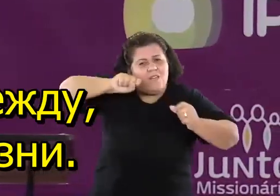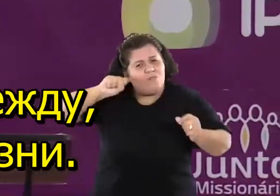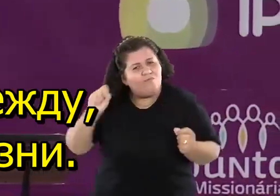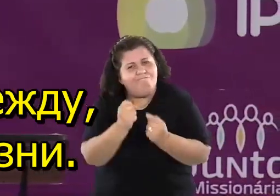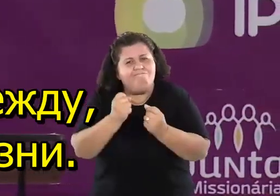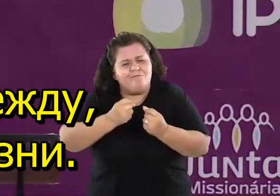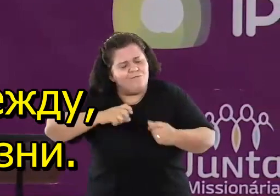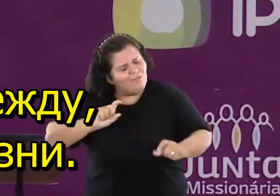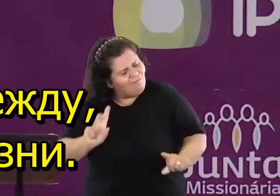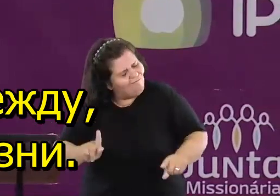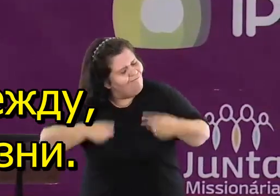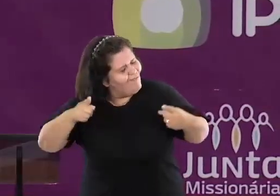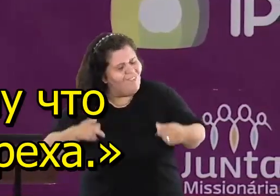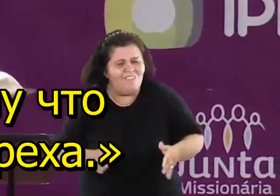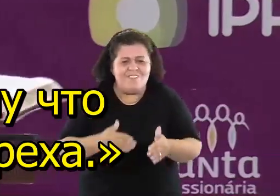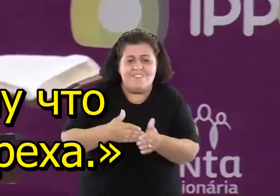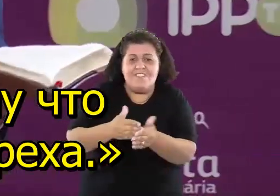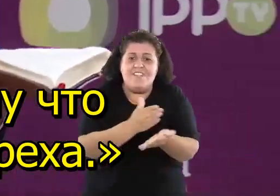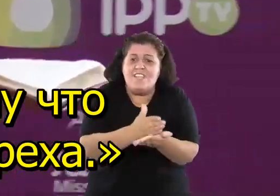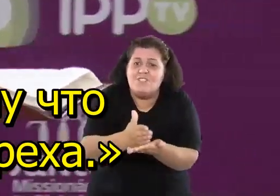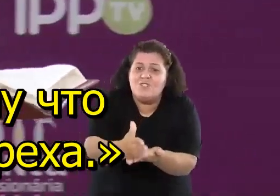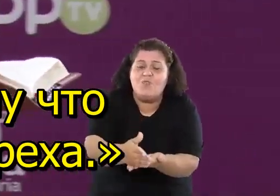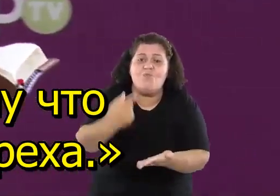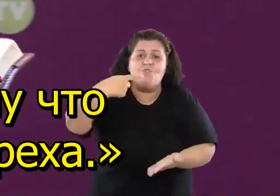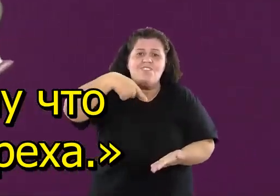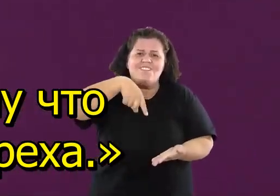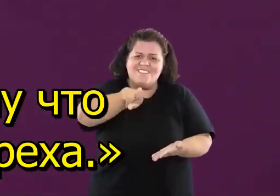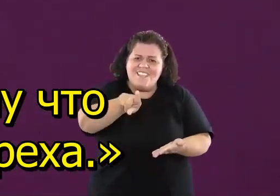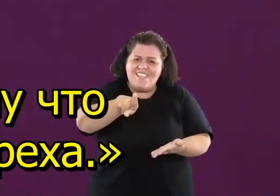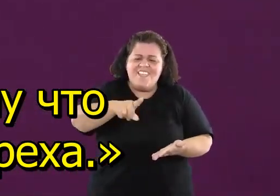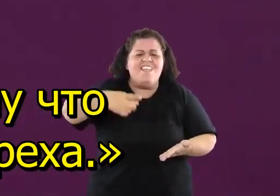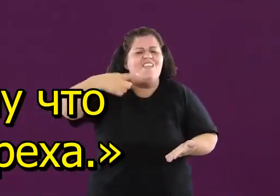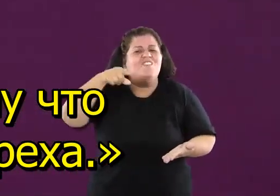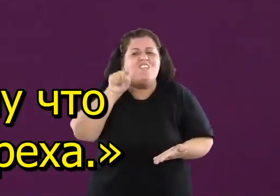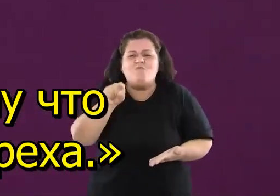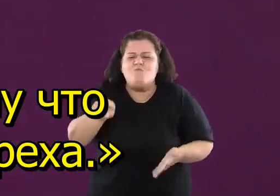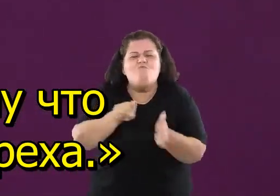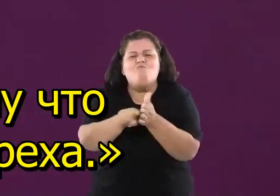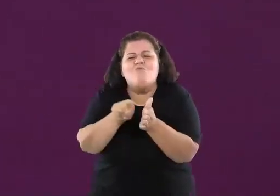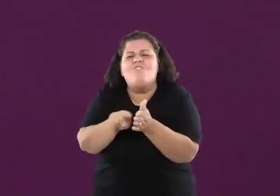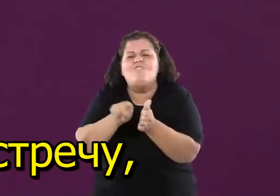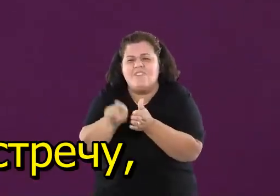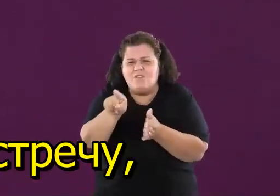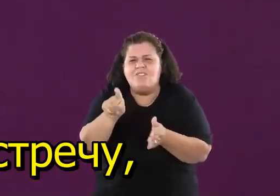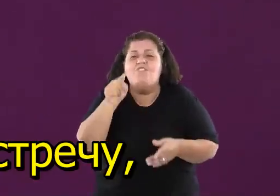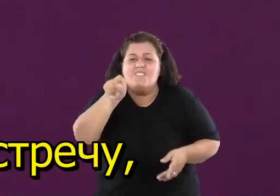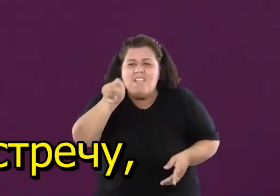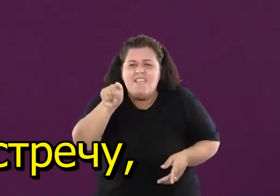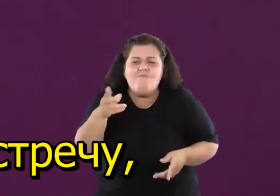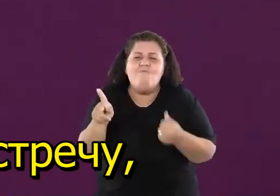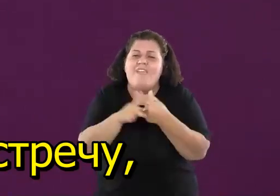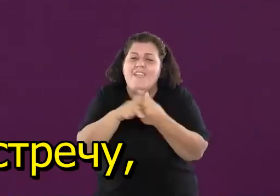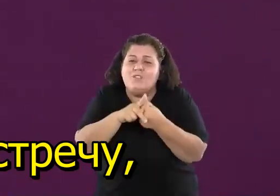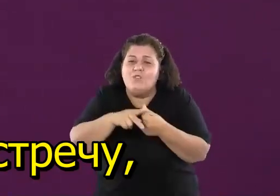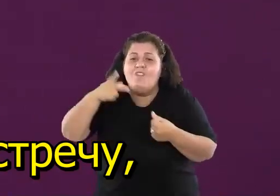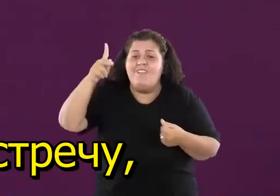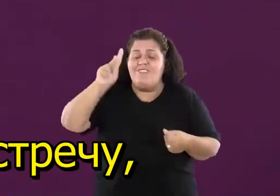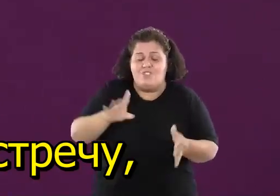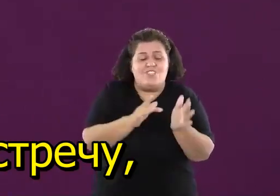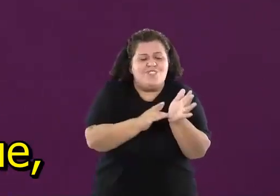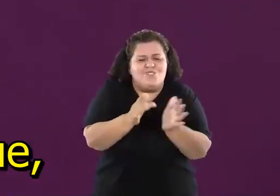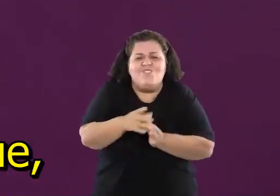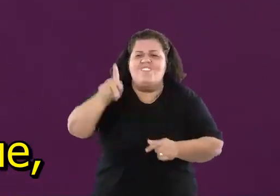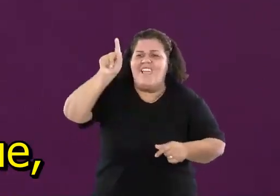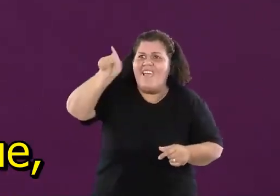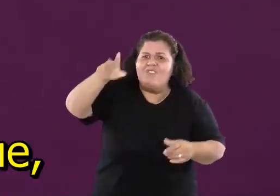você, um novo recomeço para a sua vida. Sabe por quê, Pedro? Porque a minha graça é maior do que o seu pecado. O Senhor está vindo hoje ao